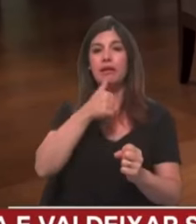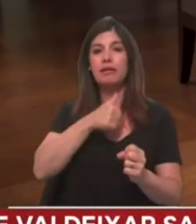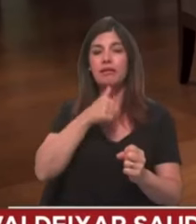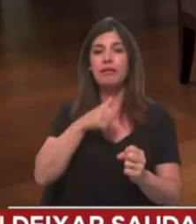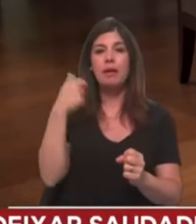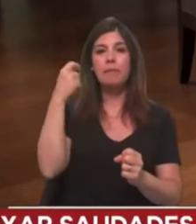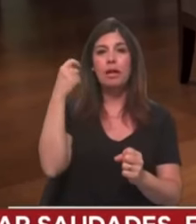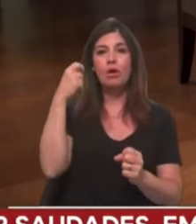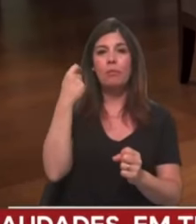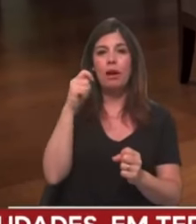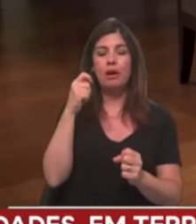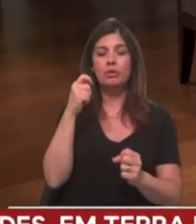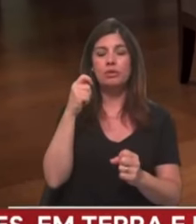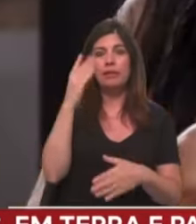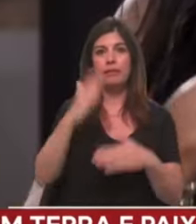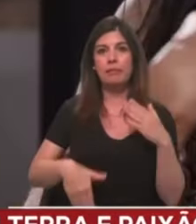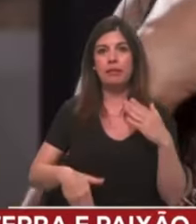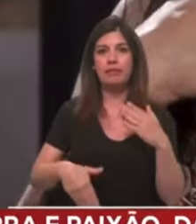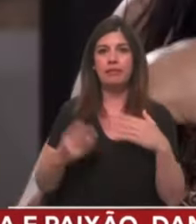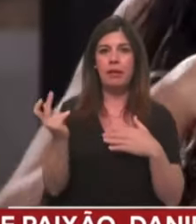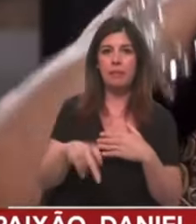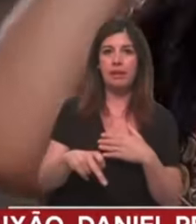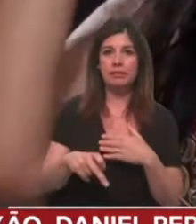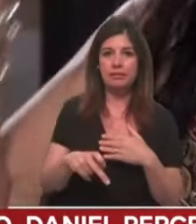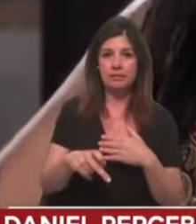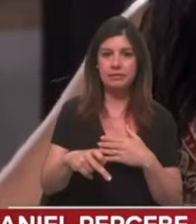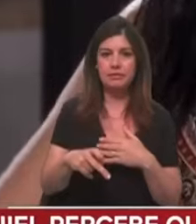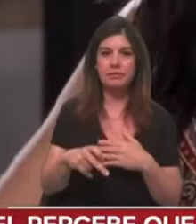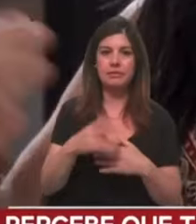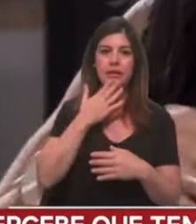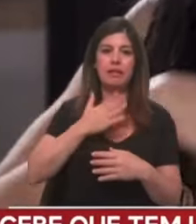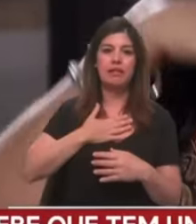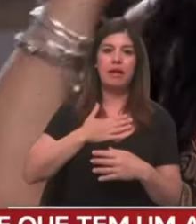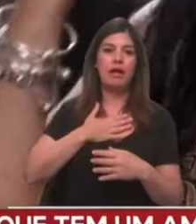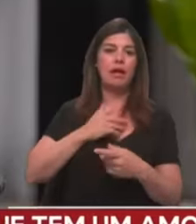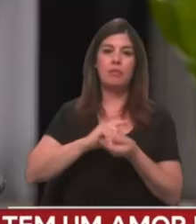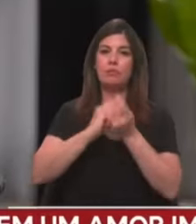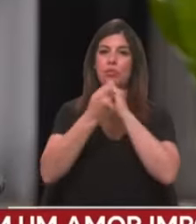foi algo radical. Isso mudou uma data de coisas